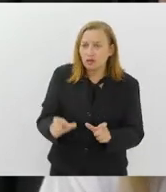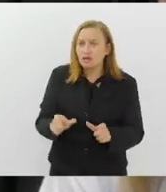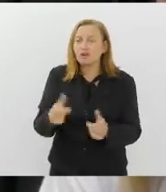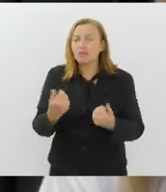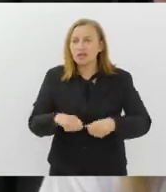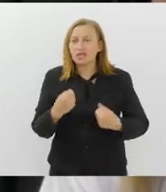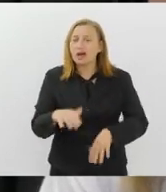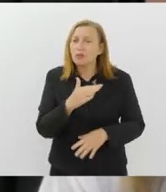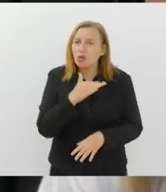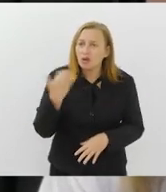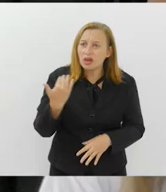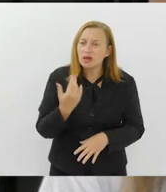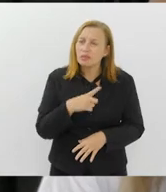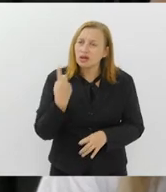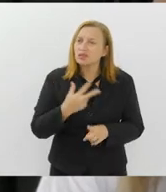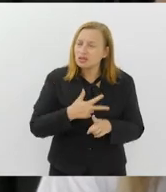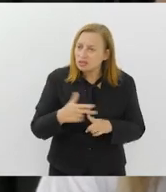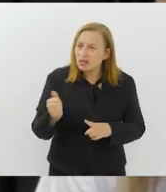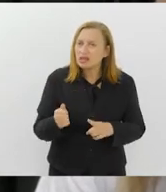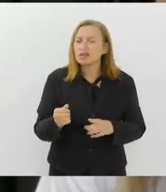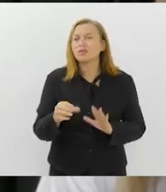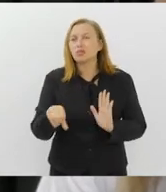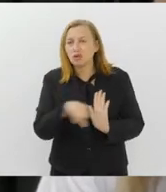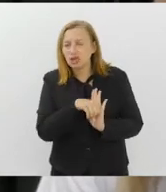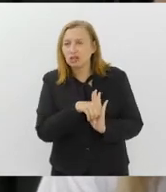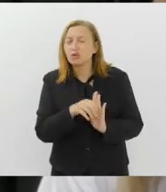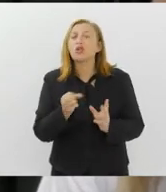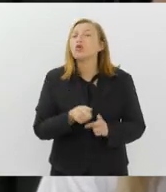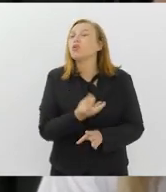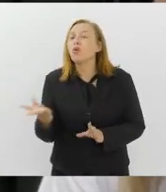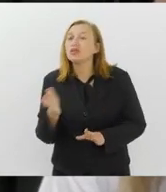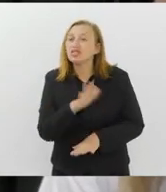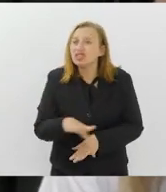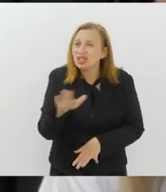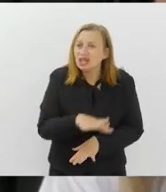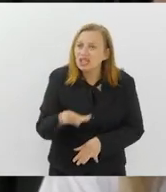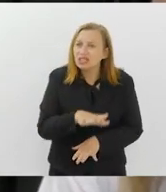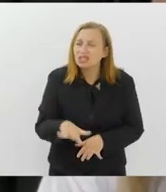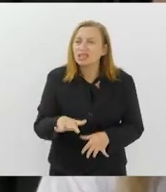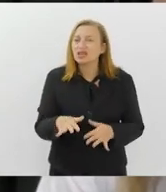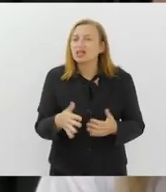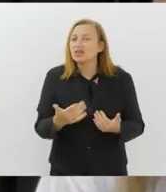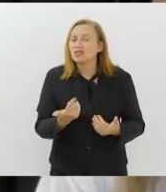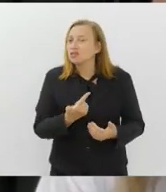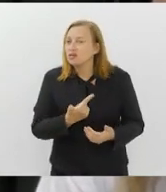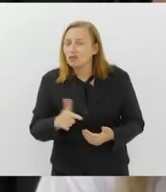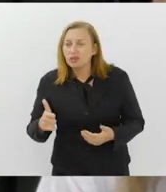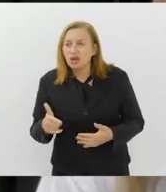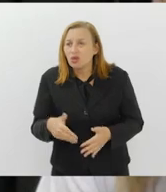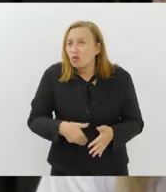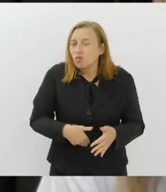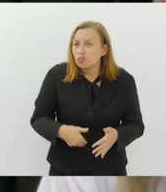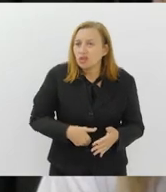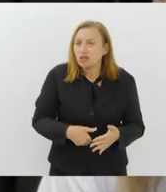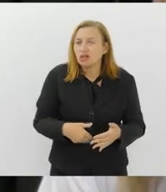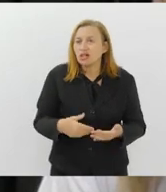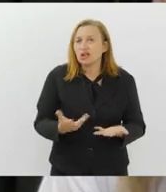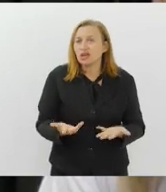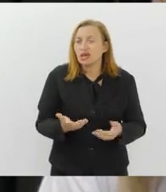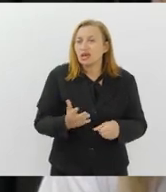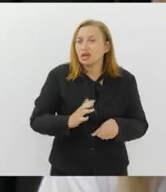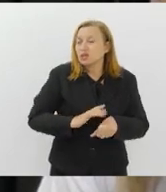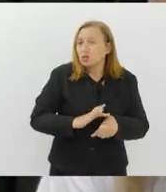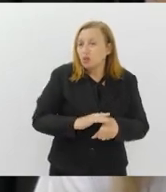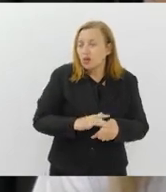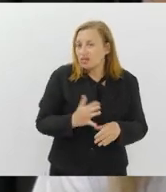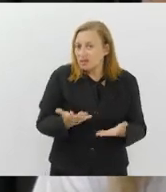gente vença esse cartel? Quantas crianças vão ficar sem comer porque tem seletividade alimentar? Quantas